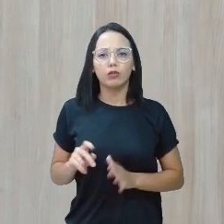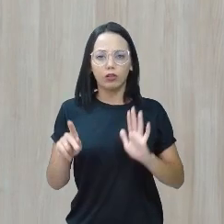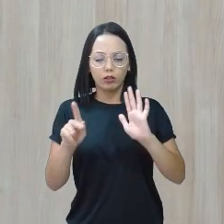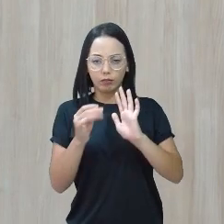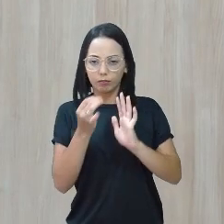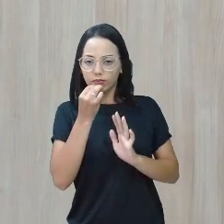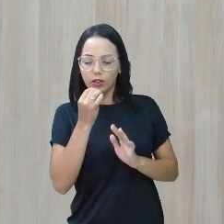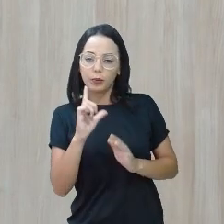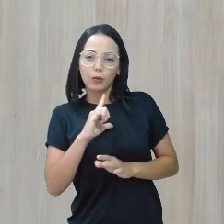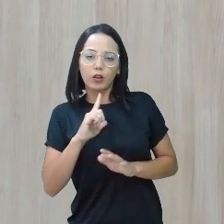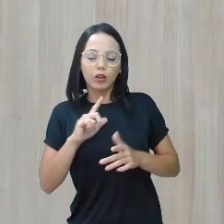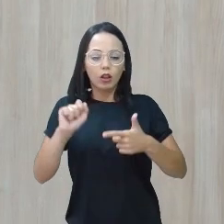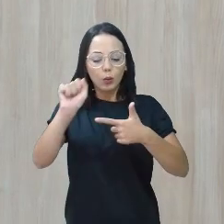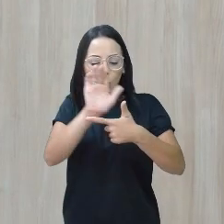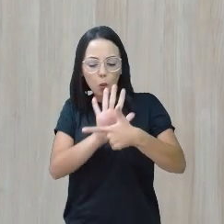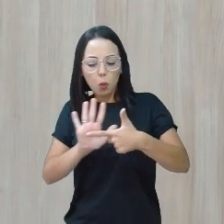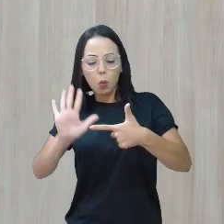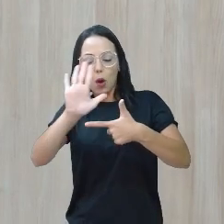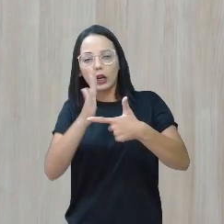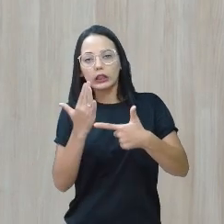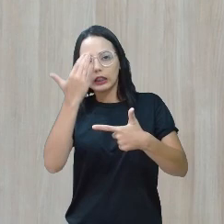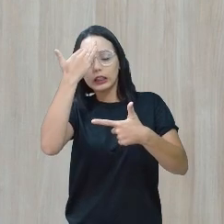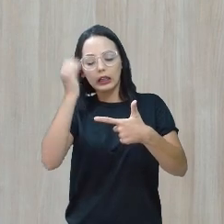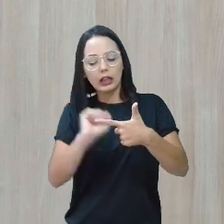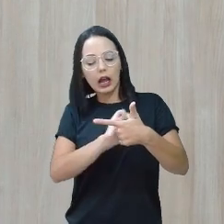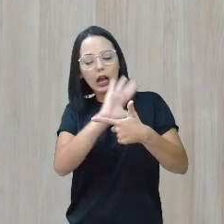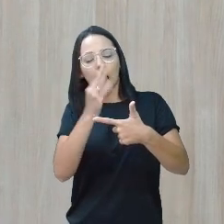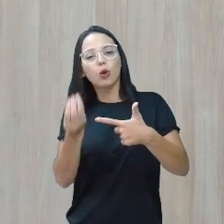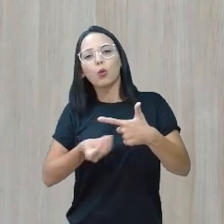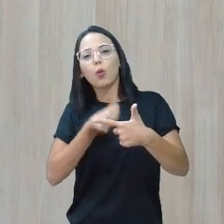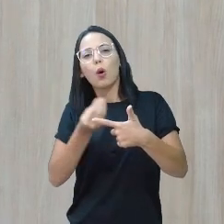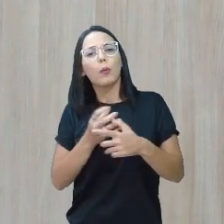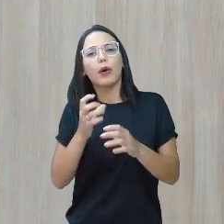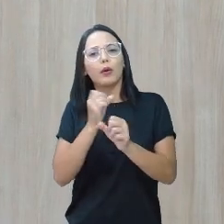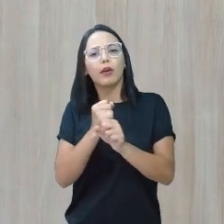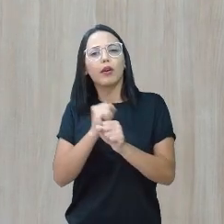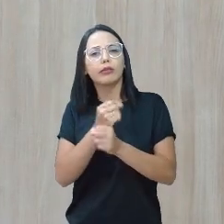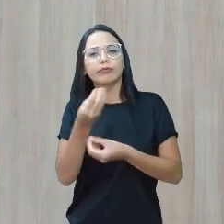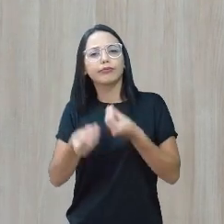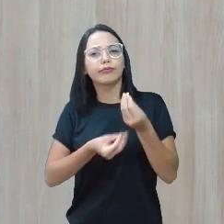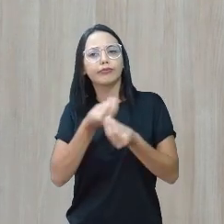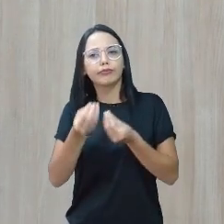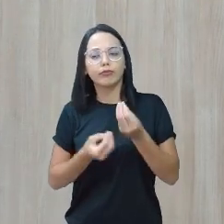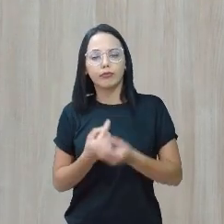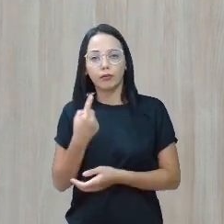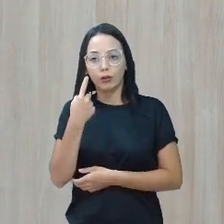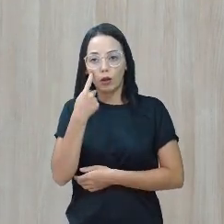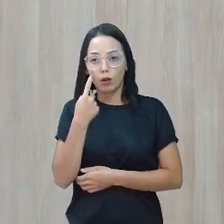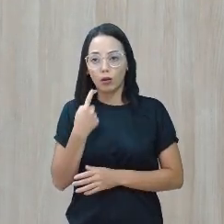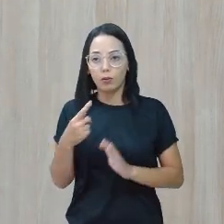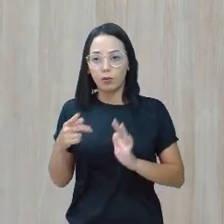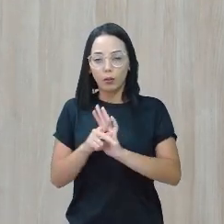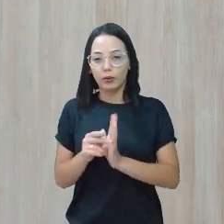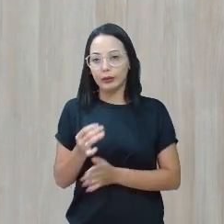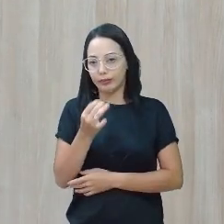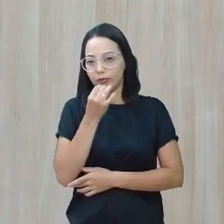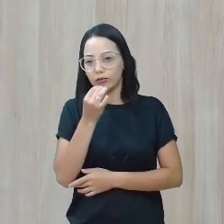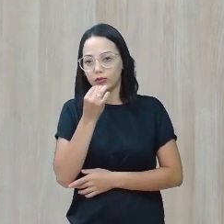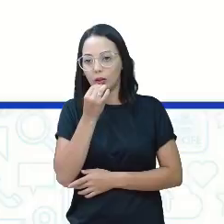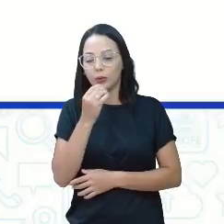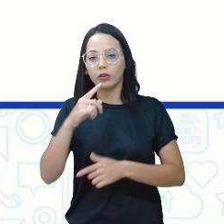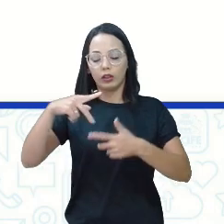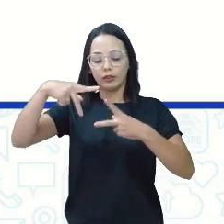essa situação de área e entenda melhor como é que funciona esse cálculo, tá? Então, aí eu trouxe a situação de ter